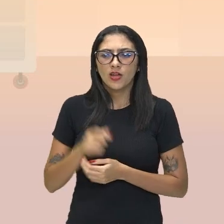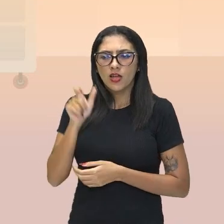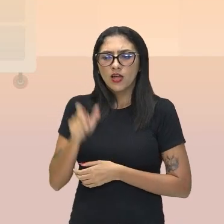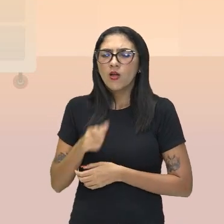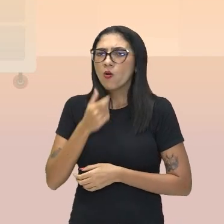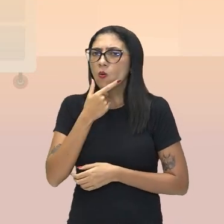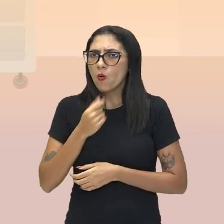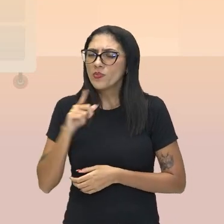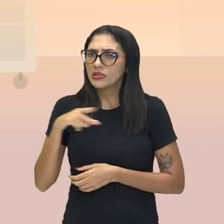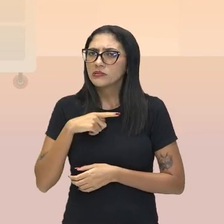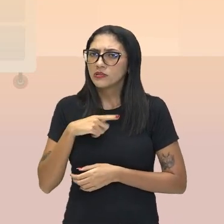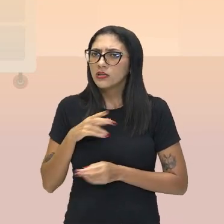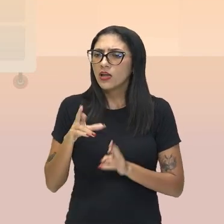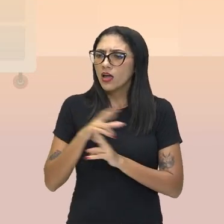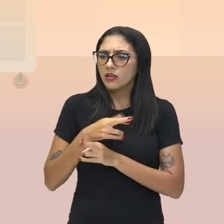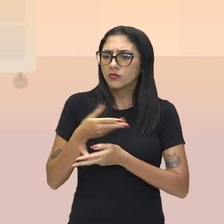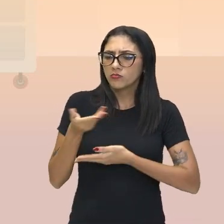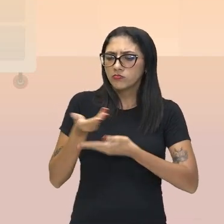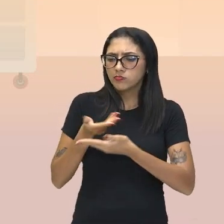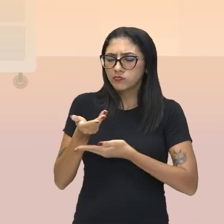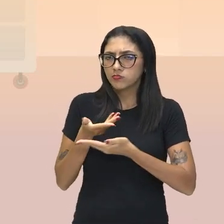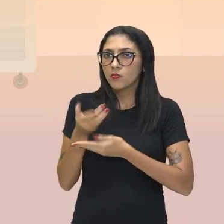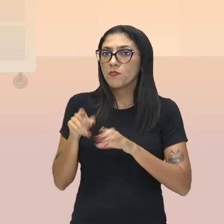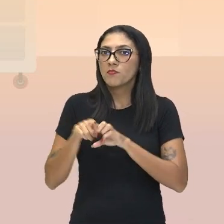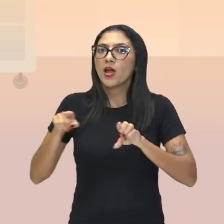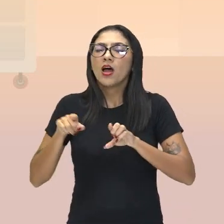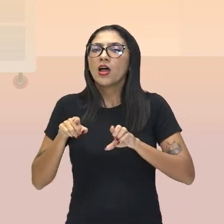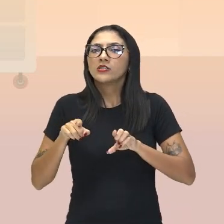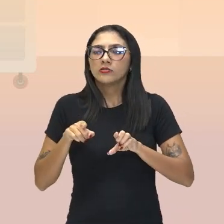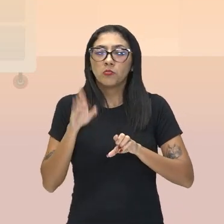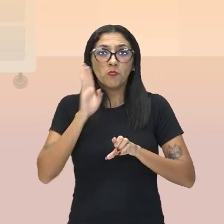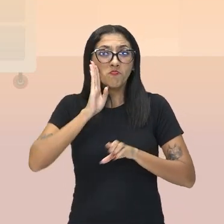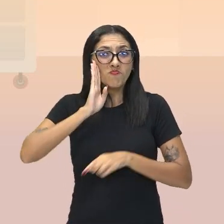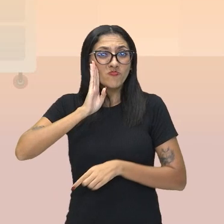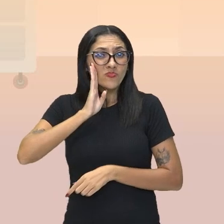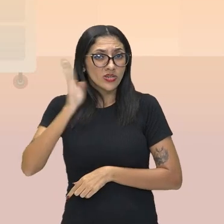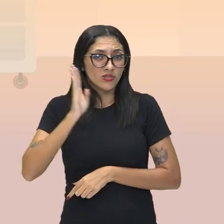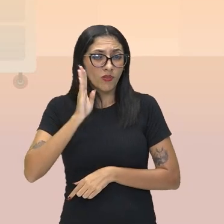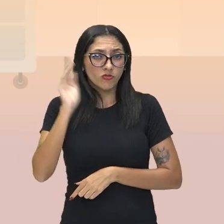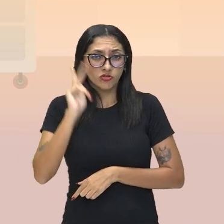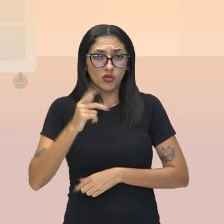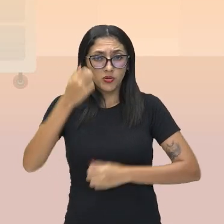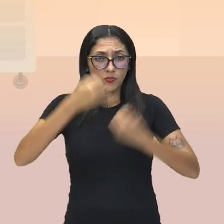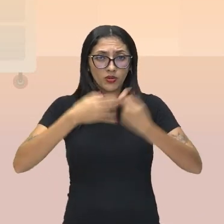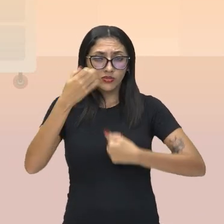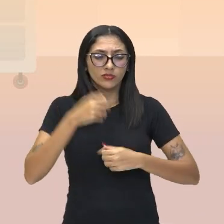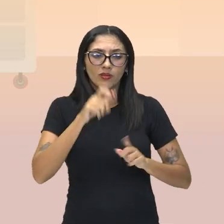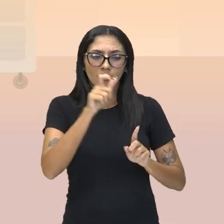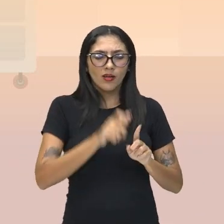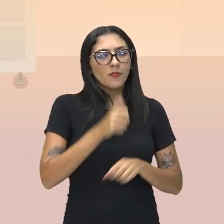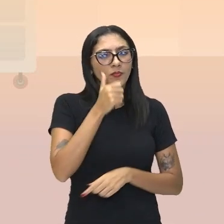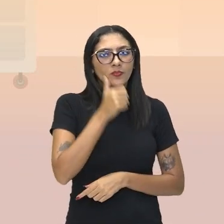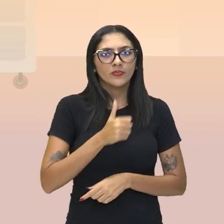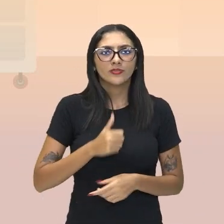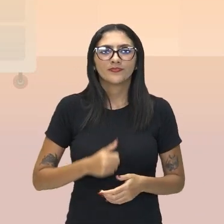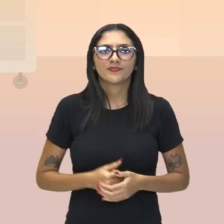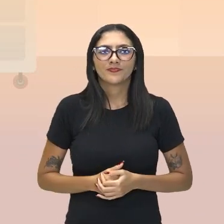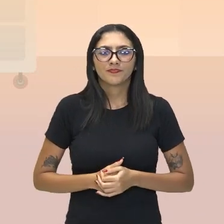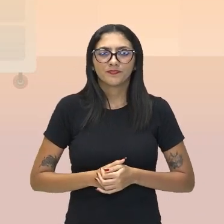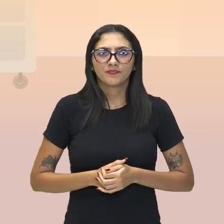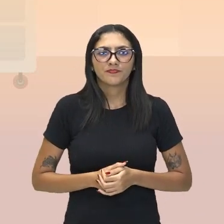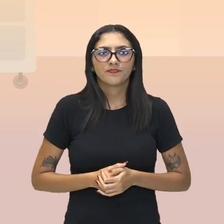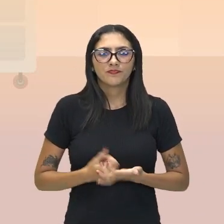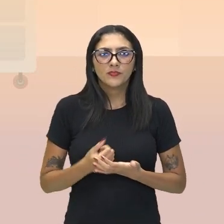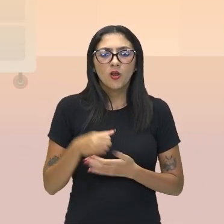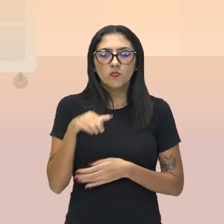ela, mas quem está em evidência sempre é a moça, tá? Próximo, nós temos um